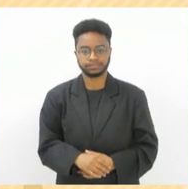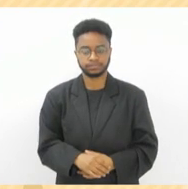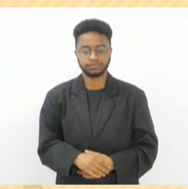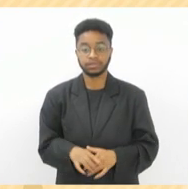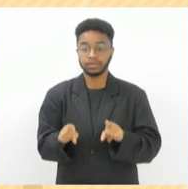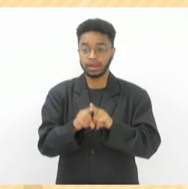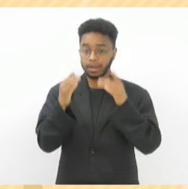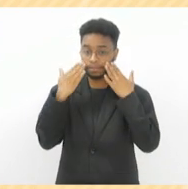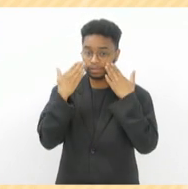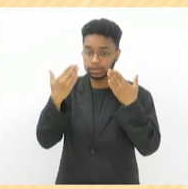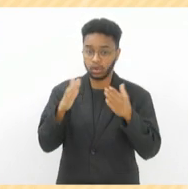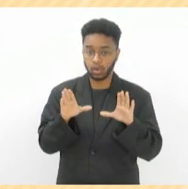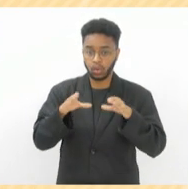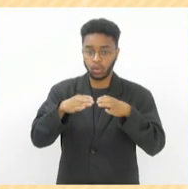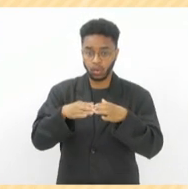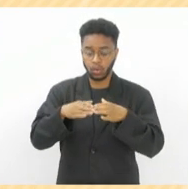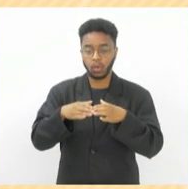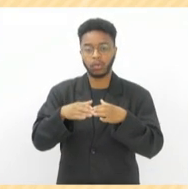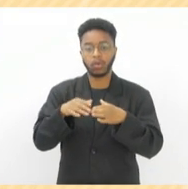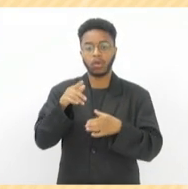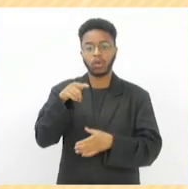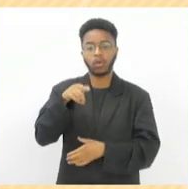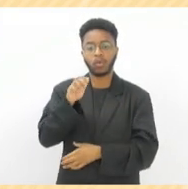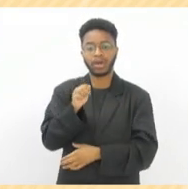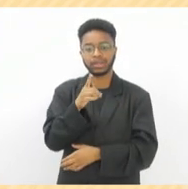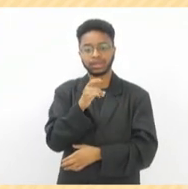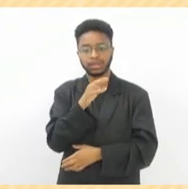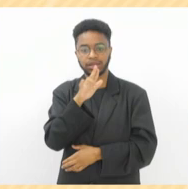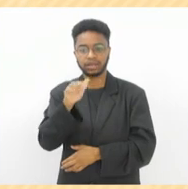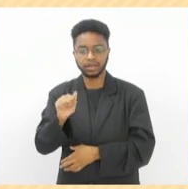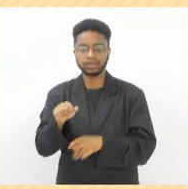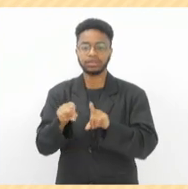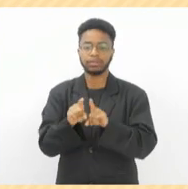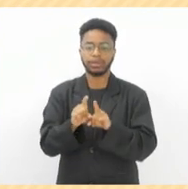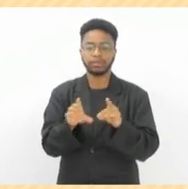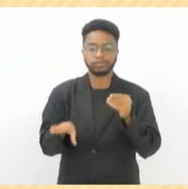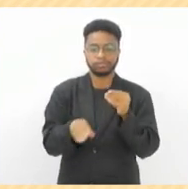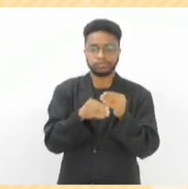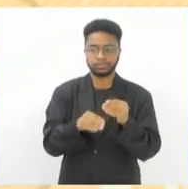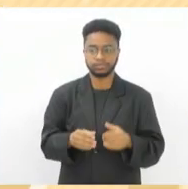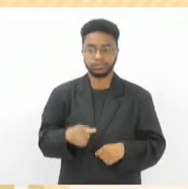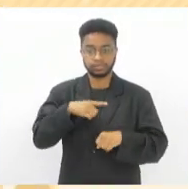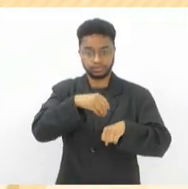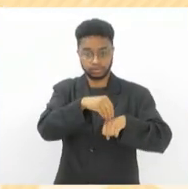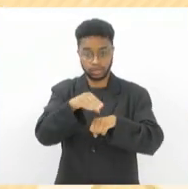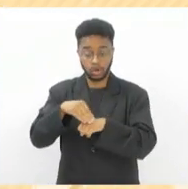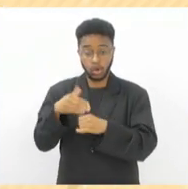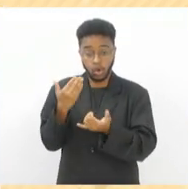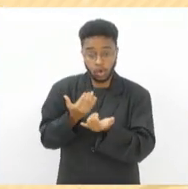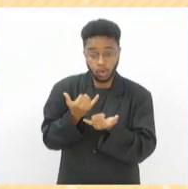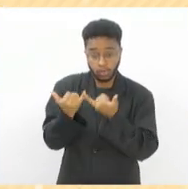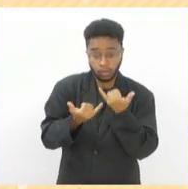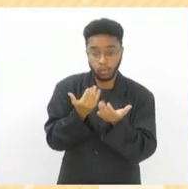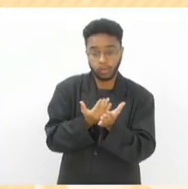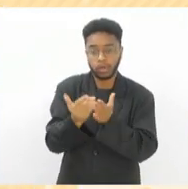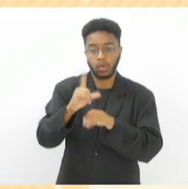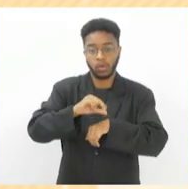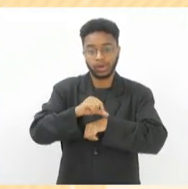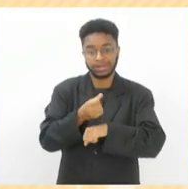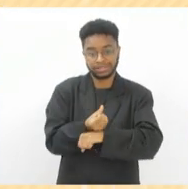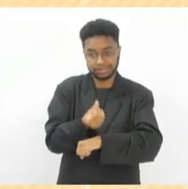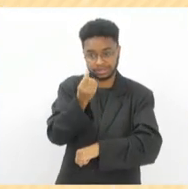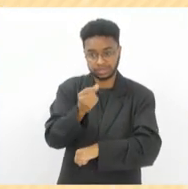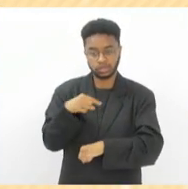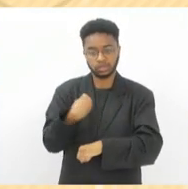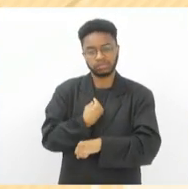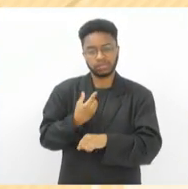apresentação da quadrilha Amanhecer do Sertão e muito mais. E tem recado para vocês. A bagunça começa às 18 horas, a gente entra um